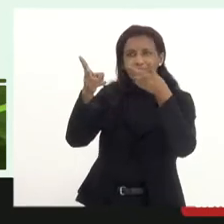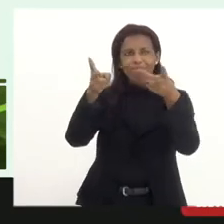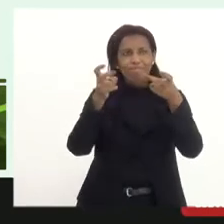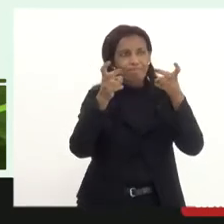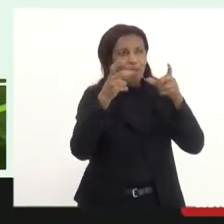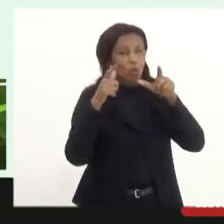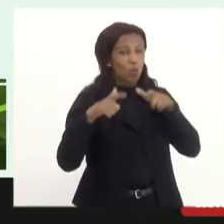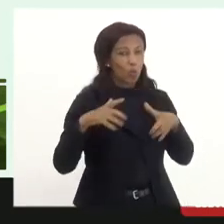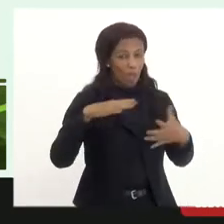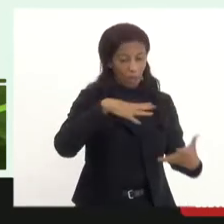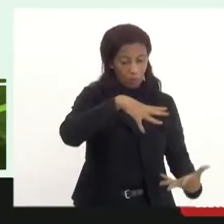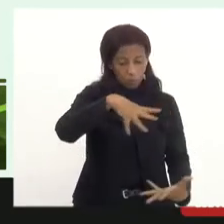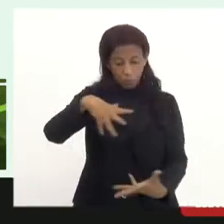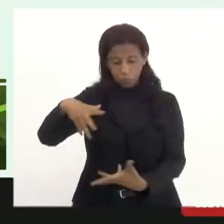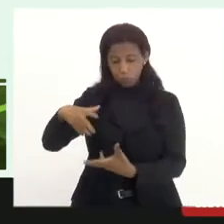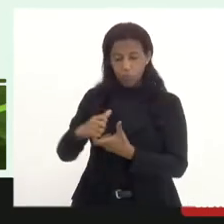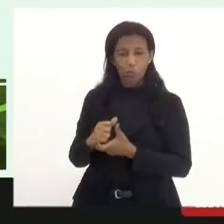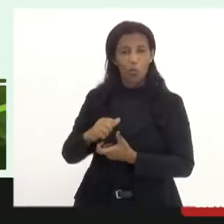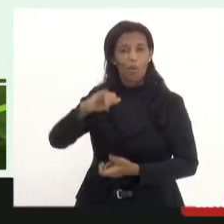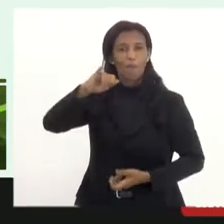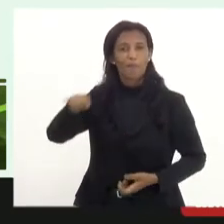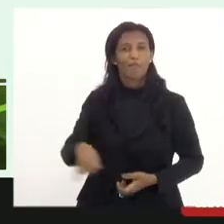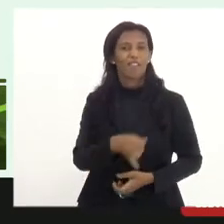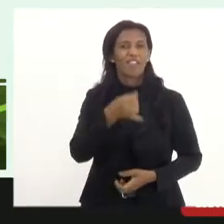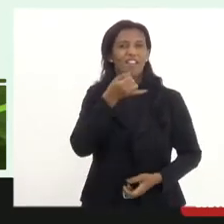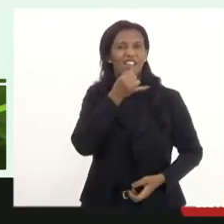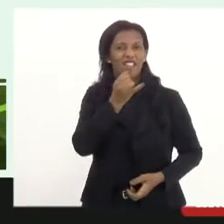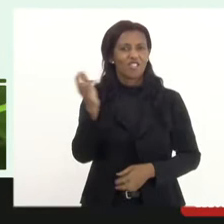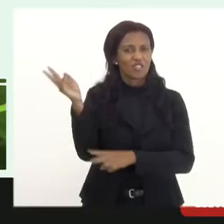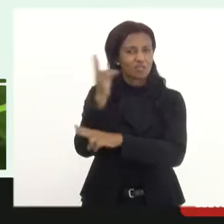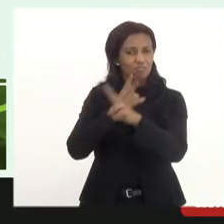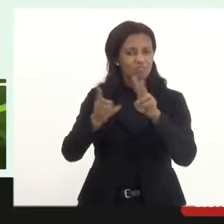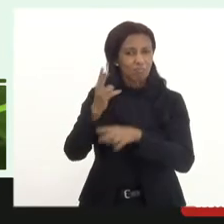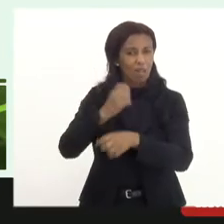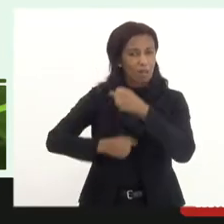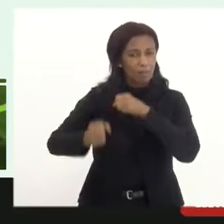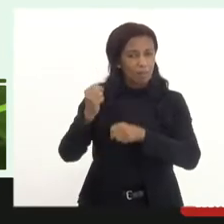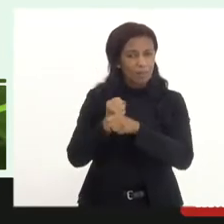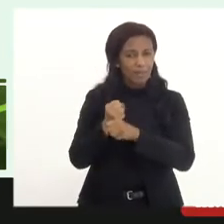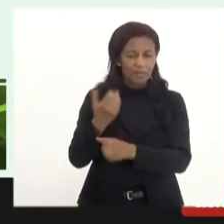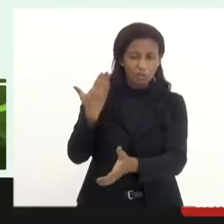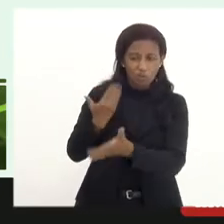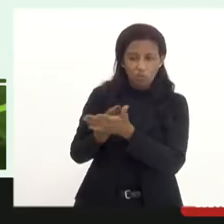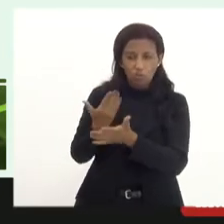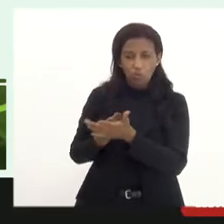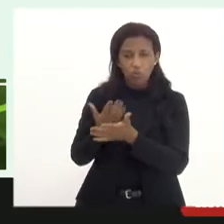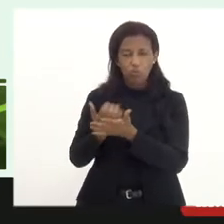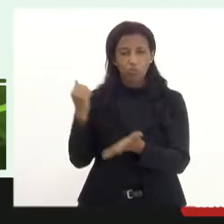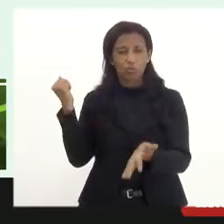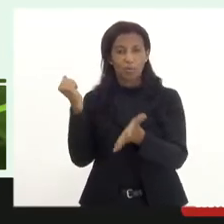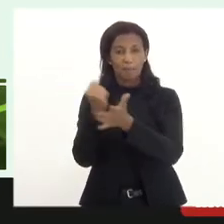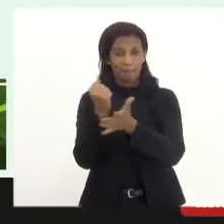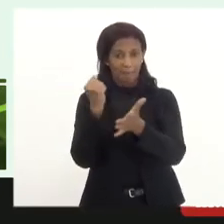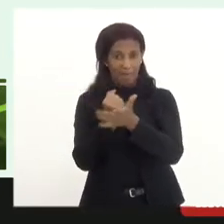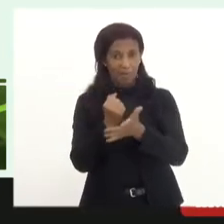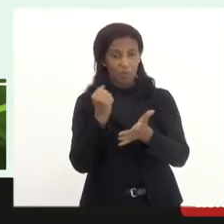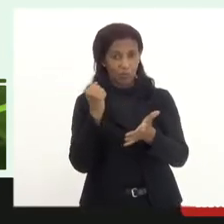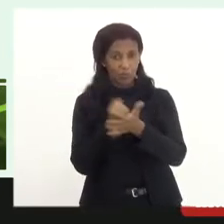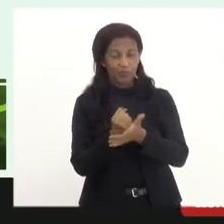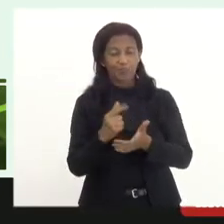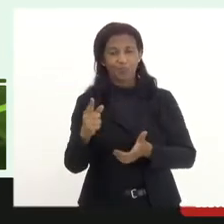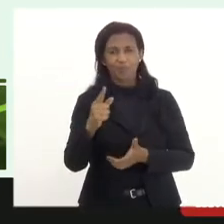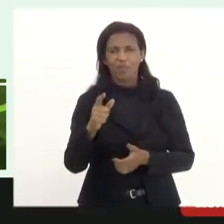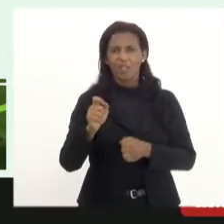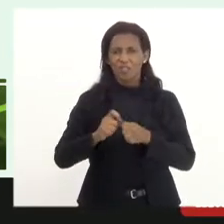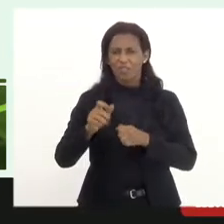mundo. Nós, ano passado, entramos com um estudo de impacto ambiental para um possível desenvolvimento de um parque